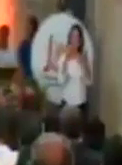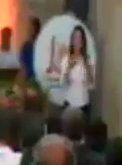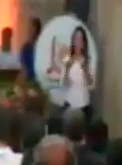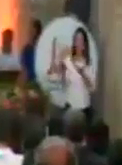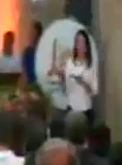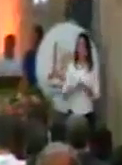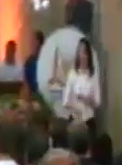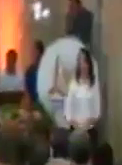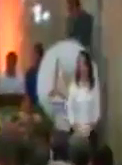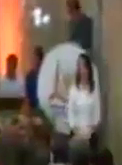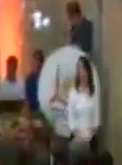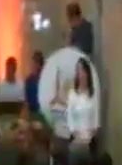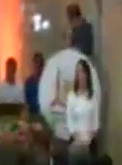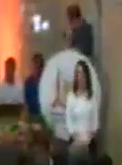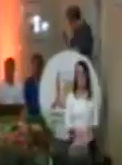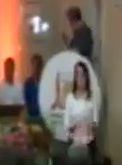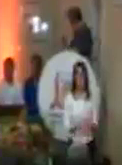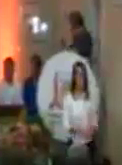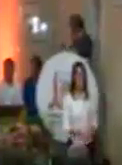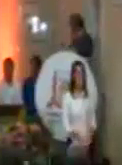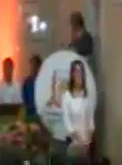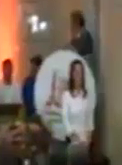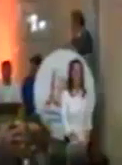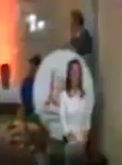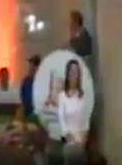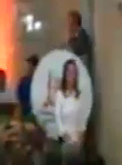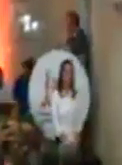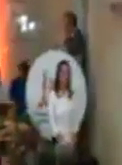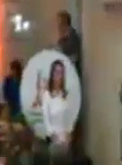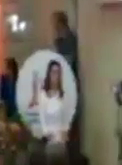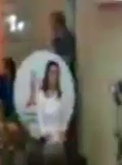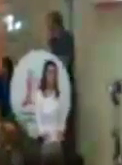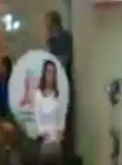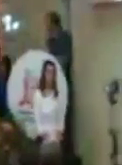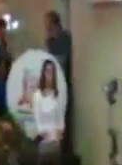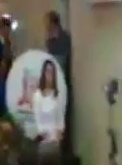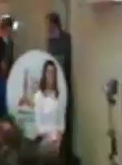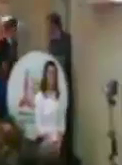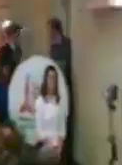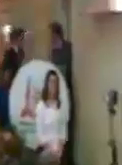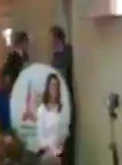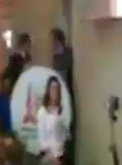José Ney Ascari, por favor.